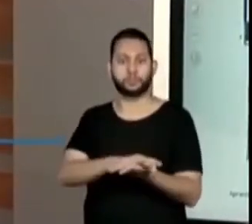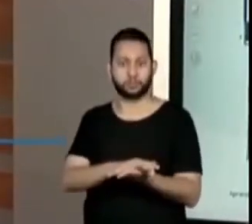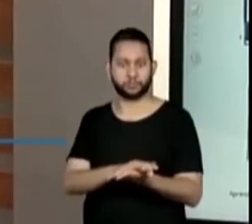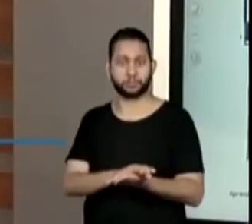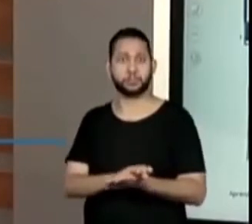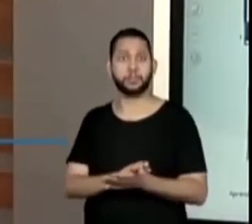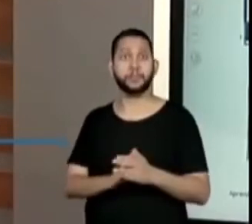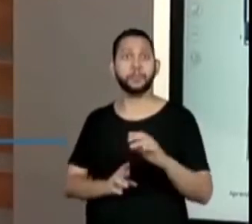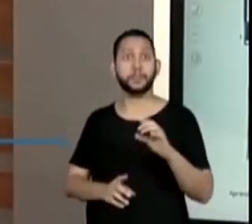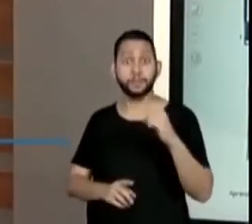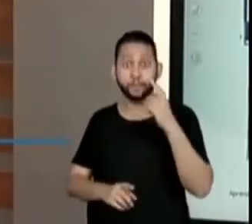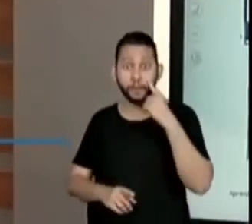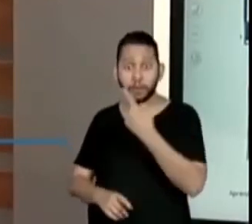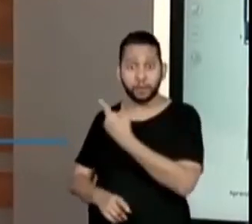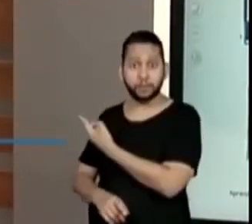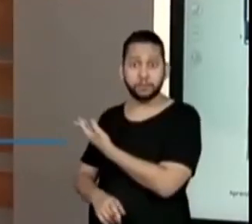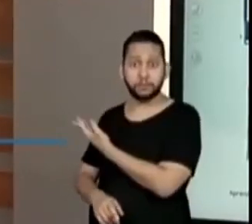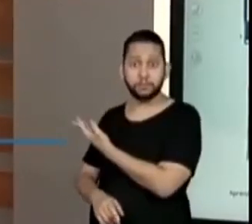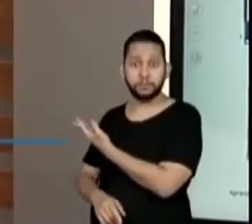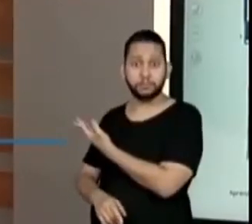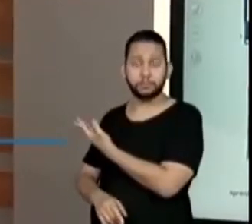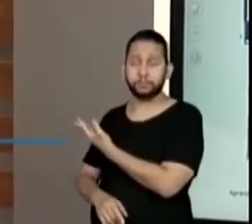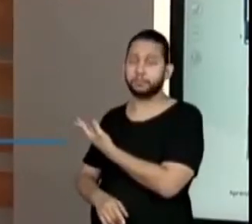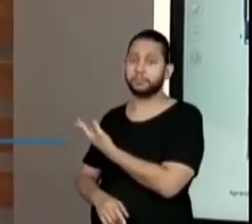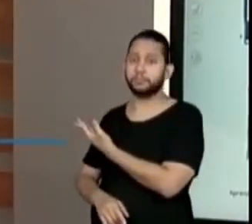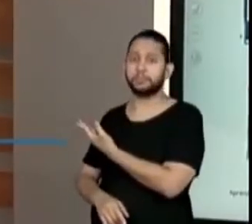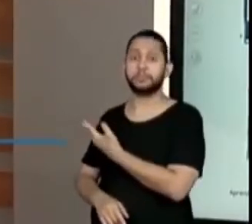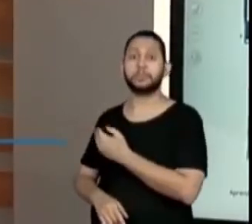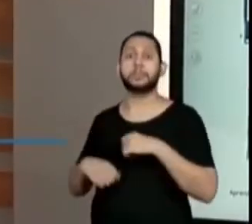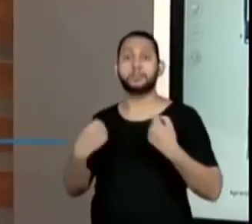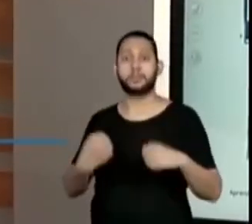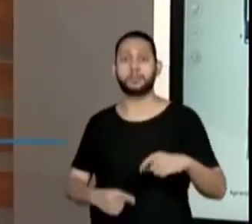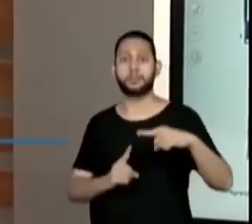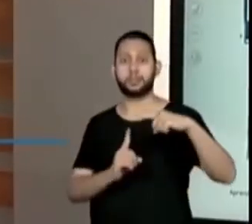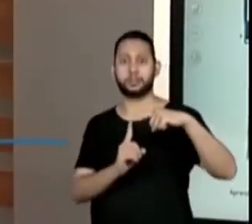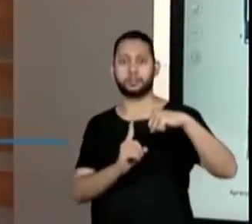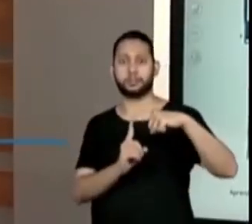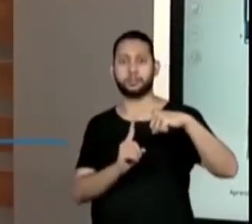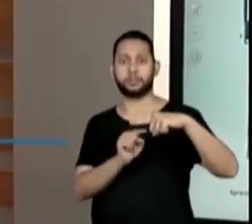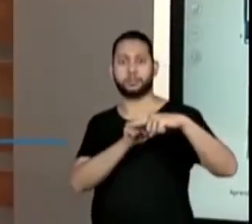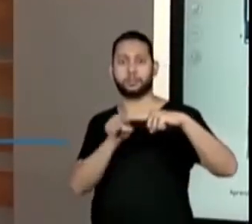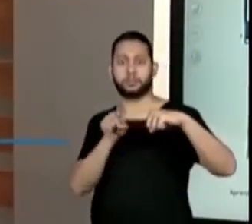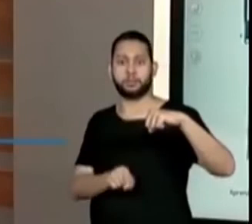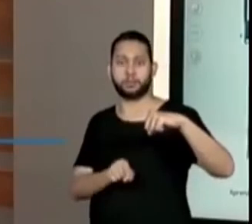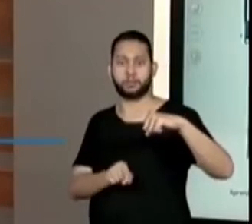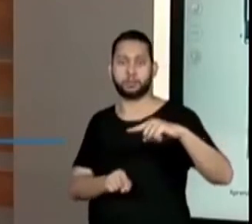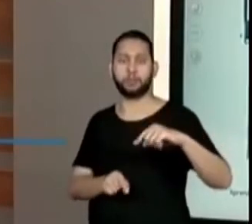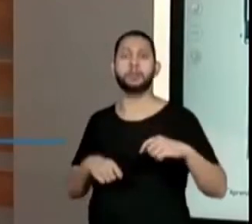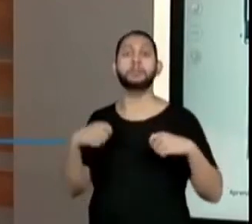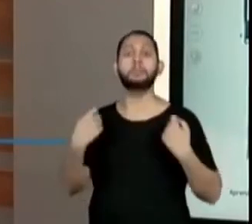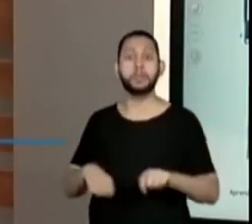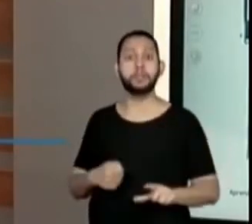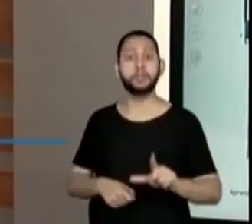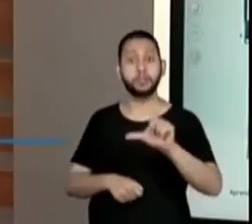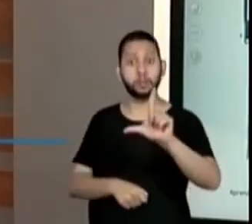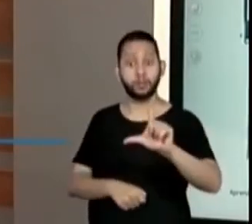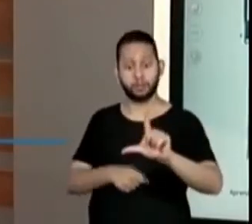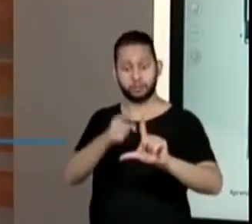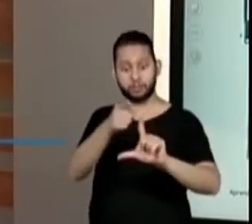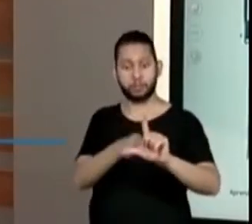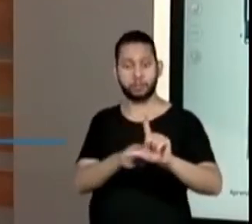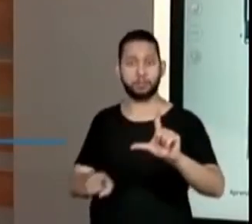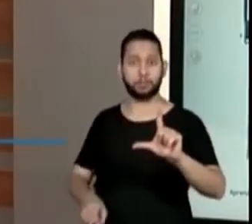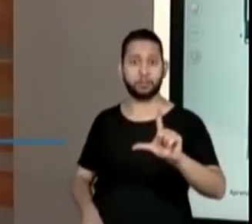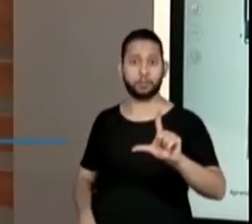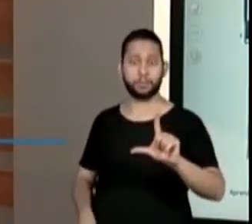a figura todo círculo, ele só é perfeito se tiver 360 graus. Que a distância do centro